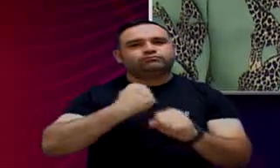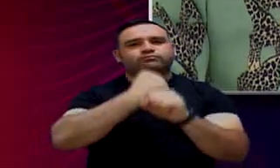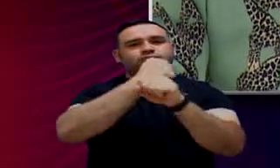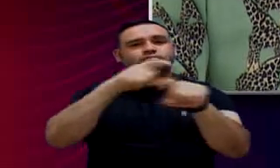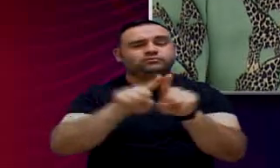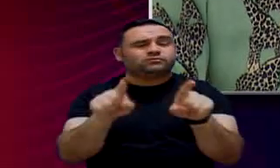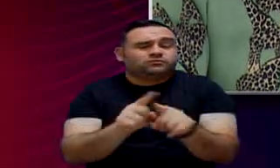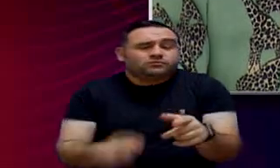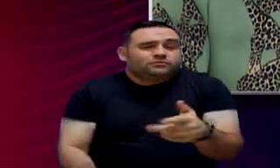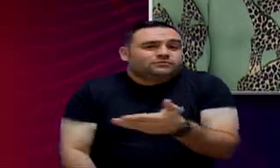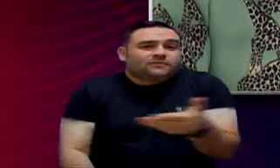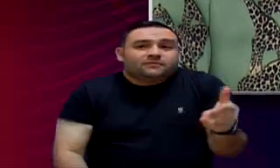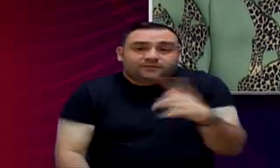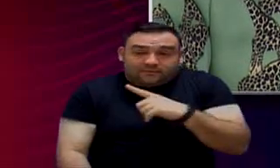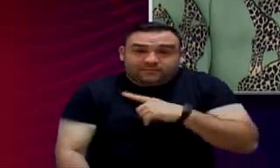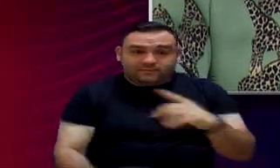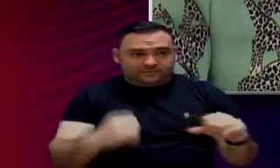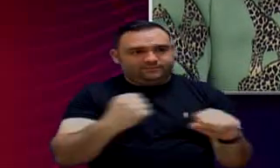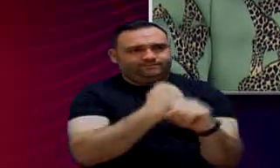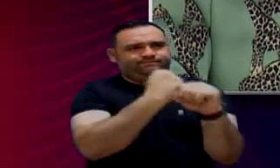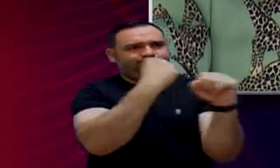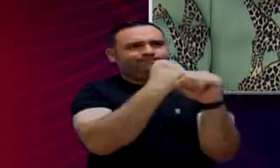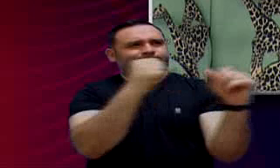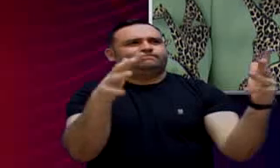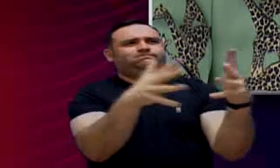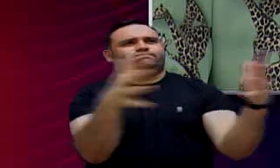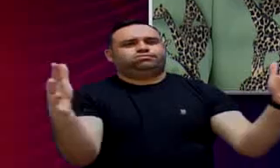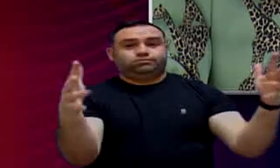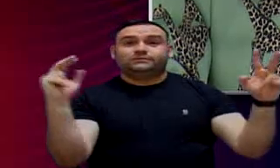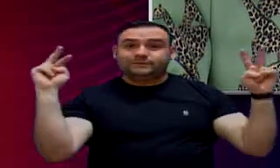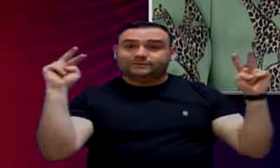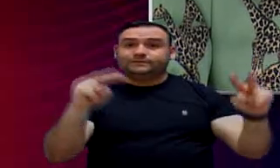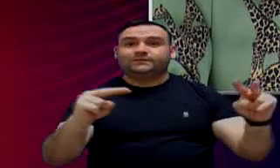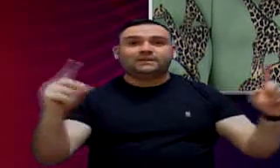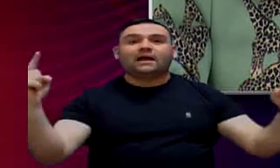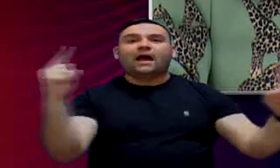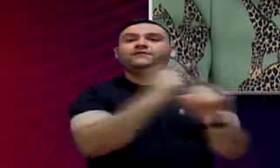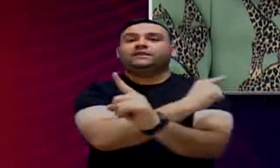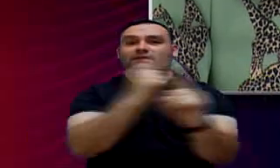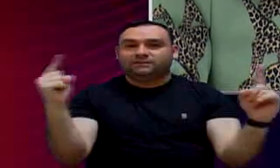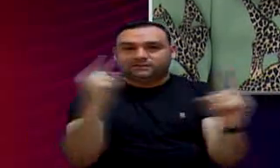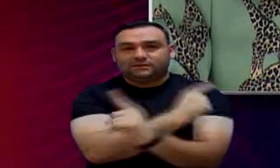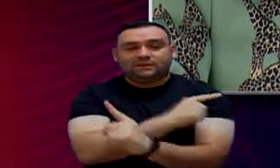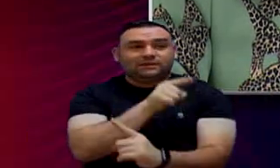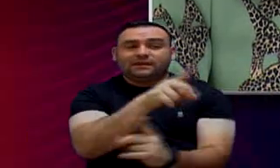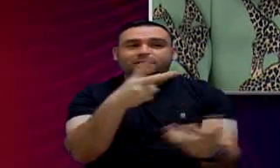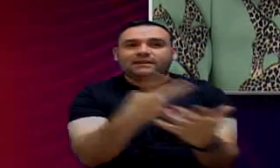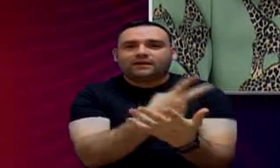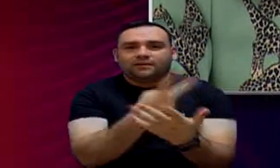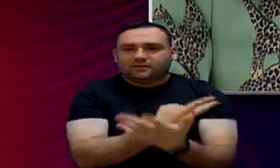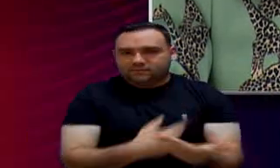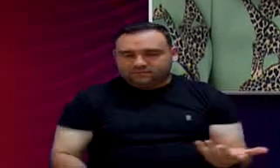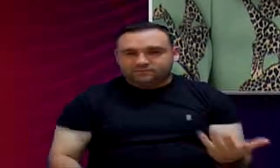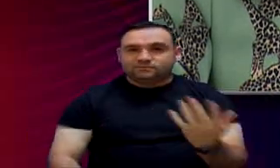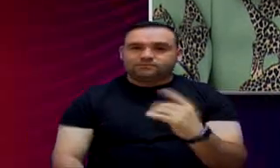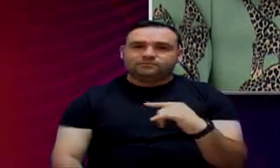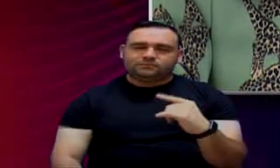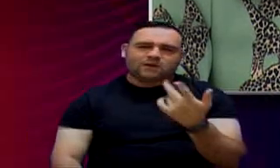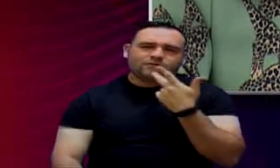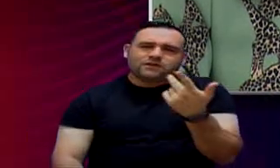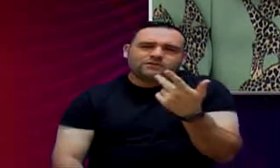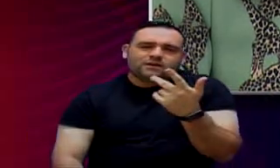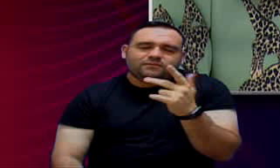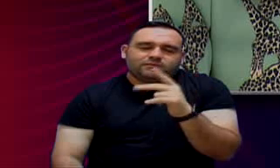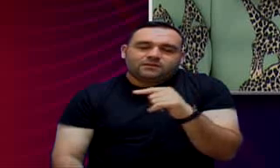que tem uma construção grande que é visível na Avenida e que está ir é a gente não